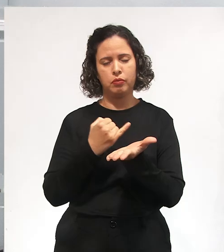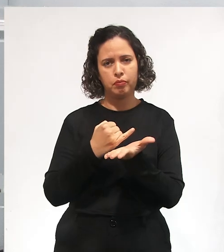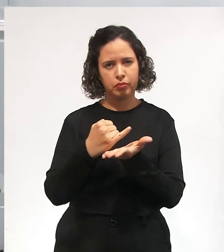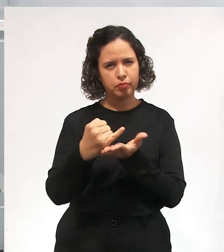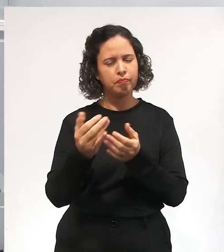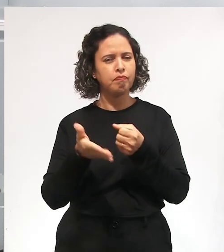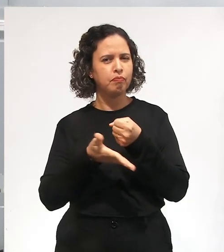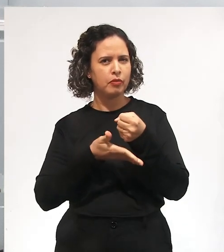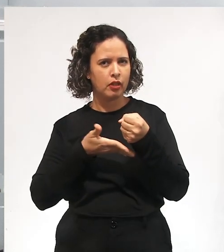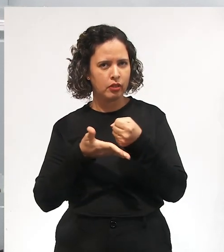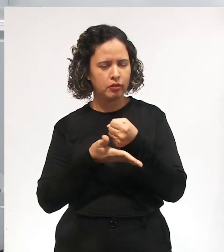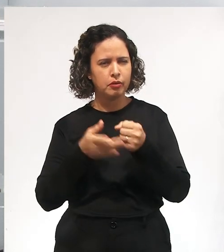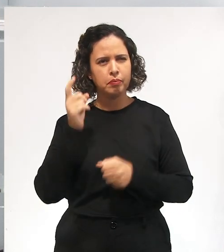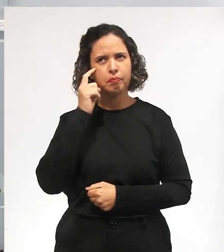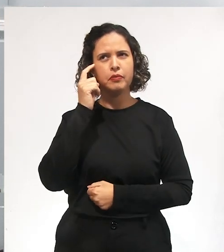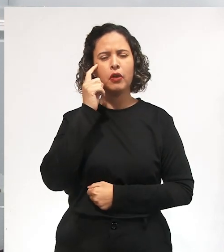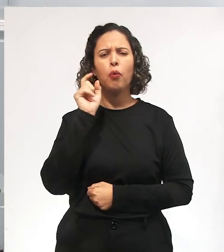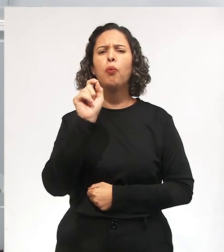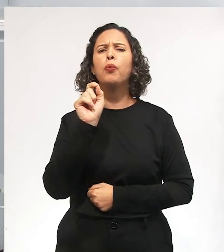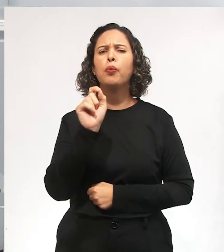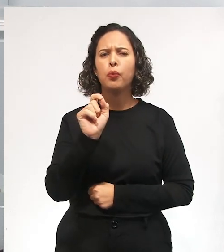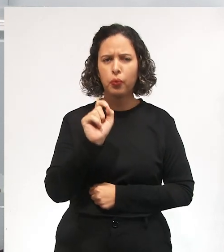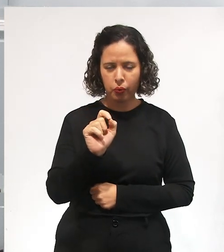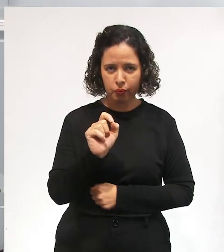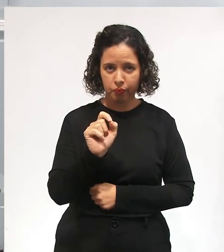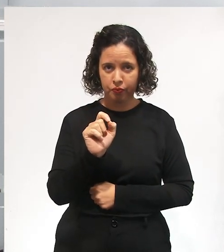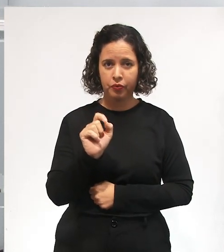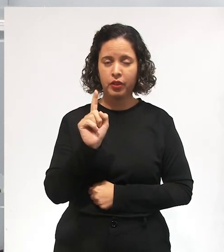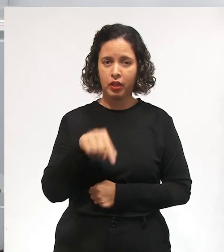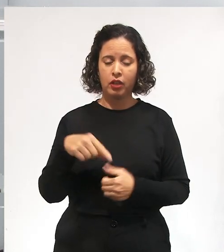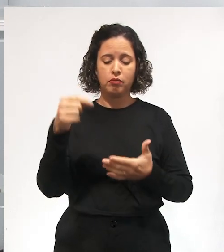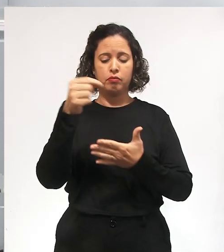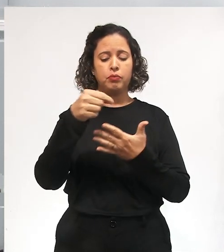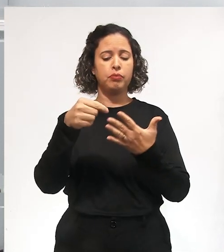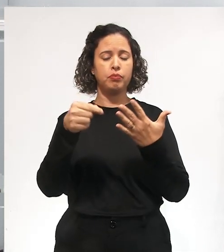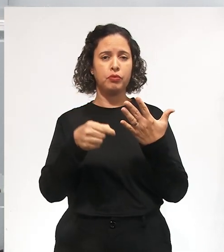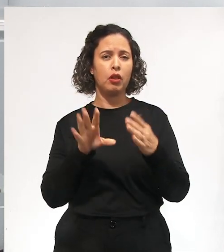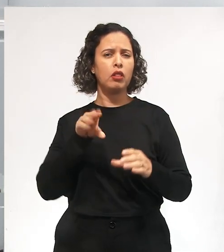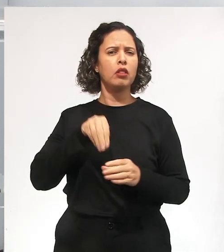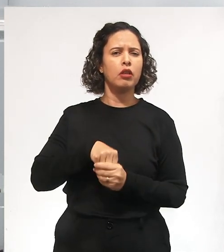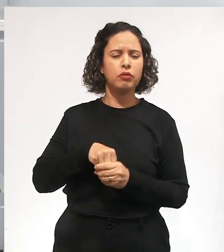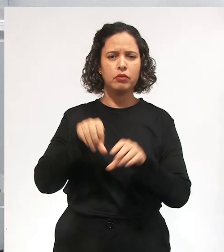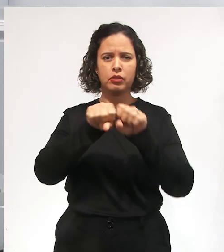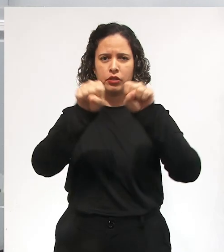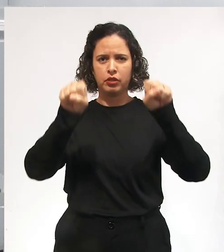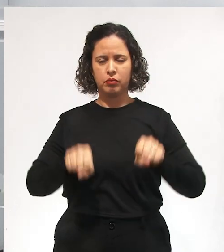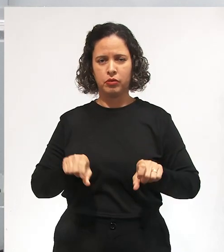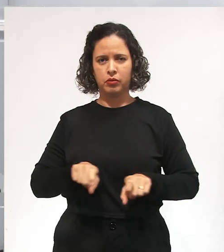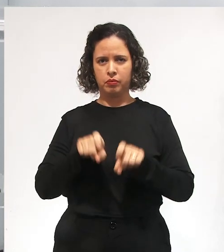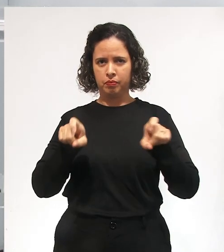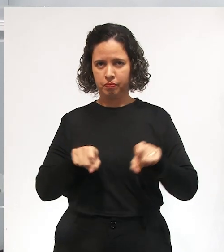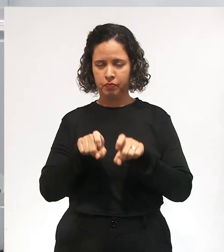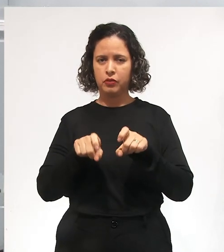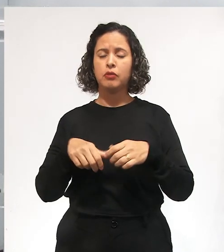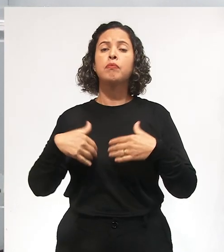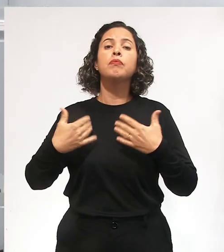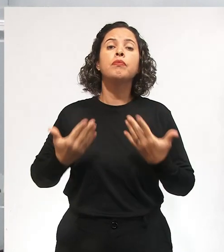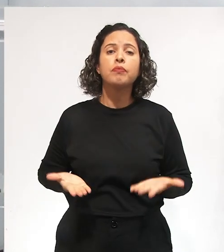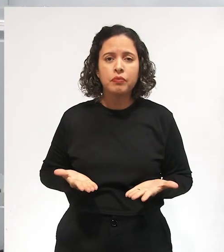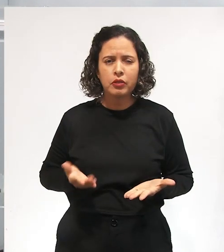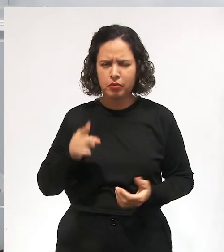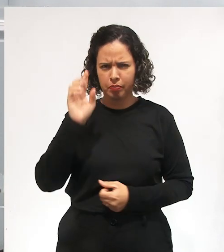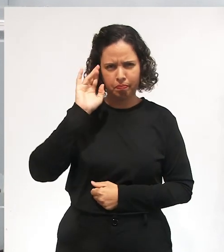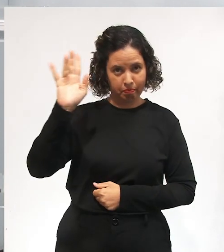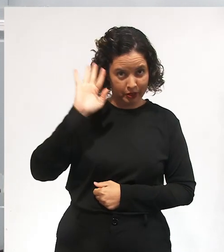estou pensando o que são, né, os componentes que compõem um sistema computacional e o que é um sistema?